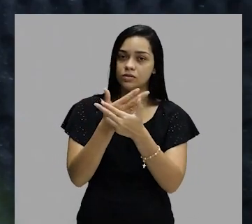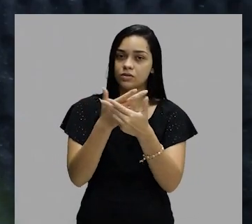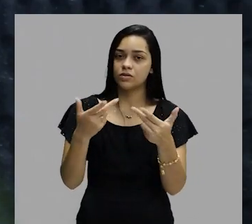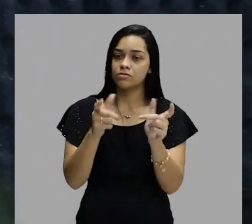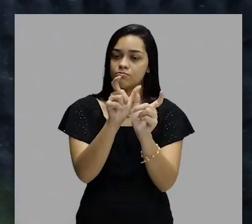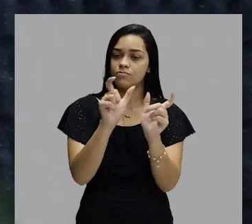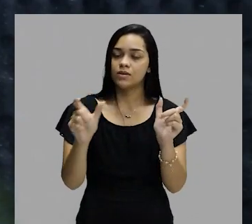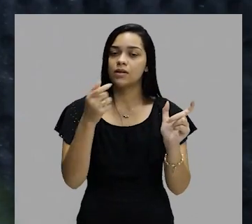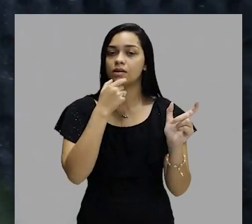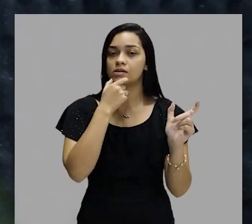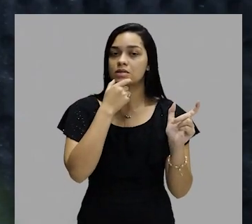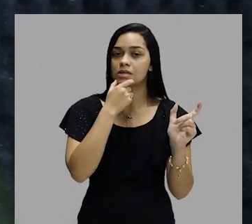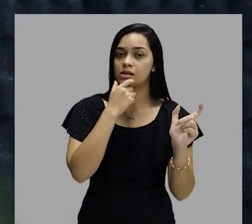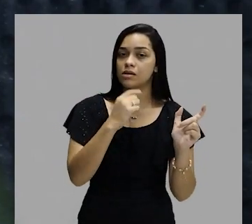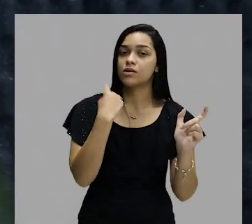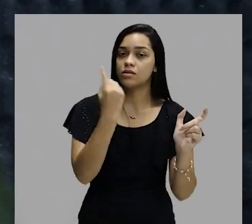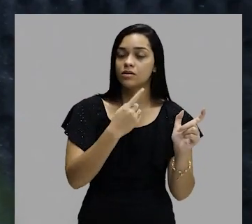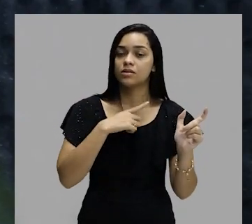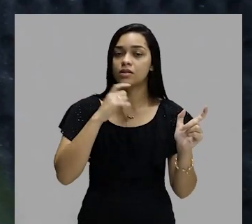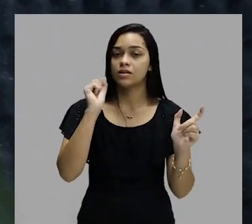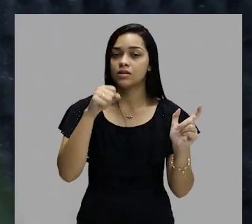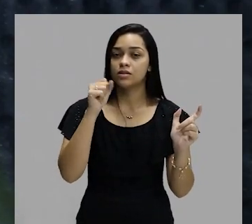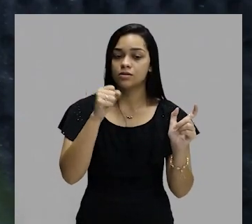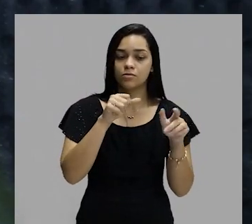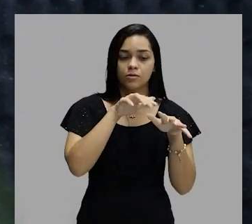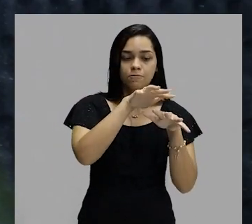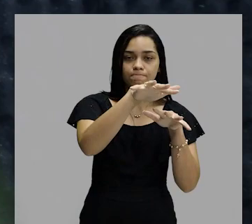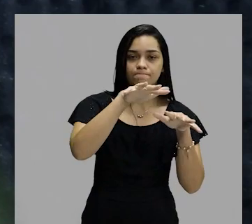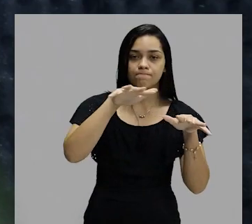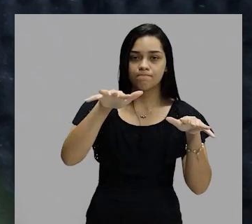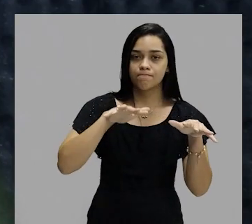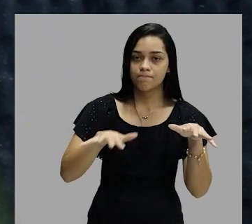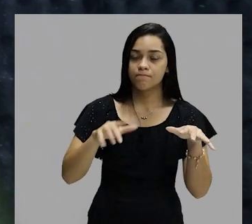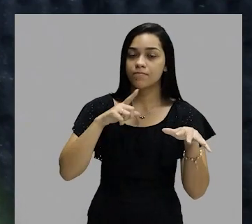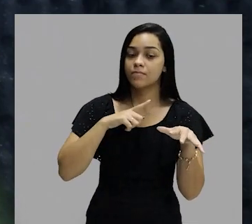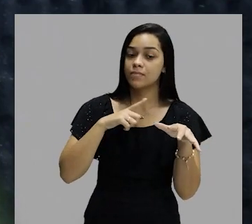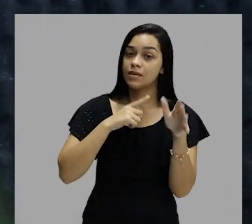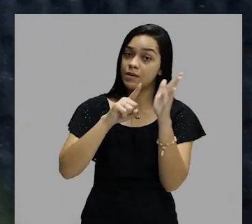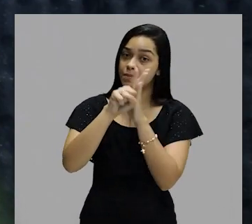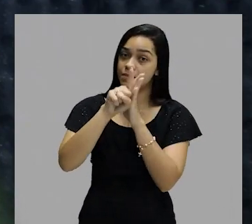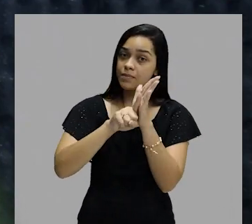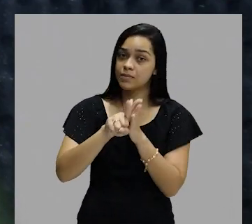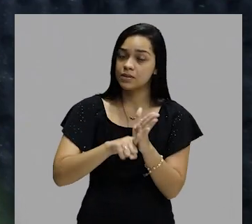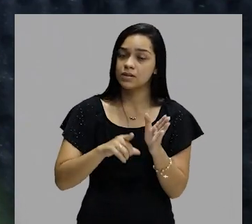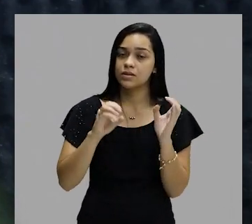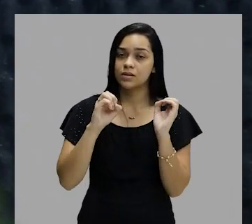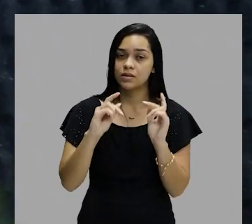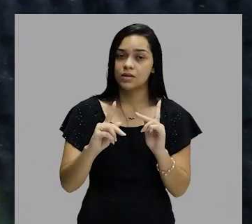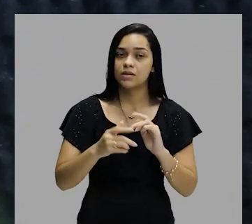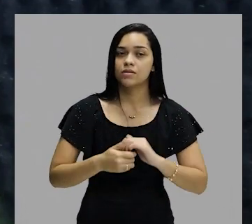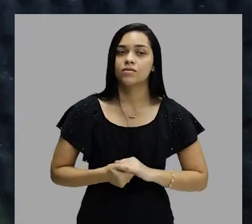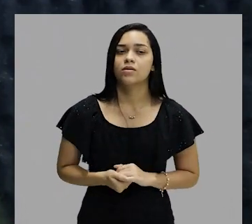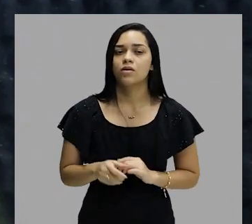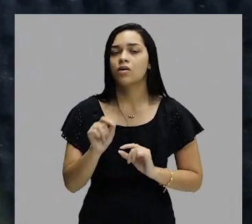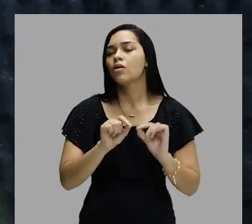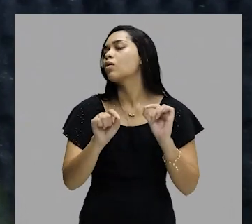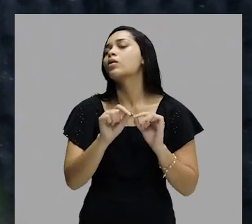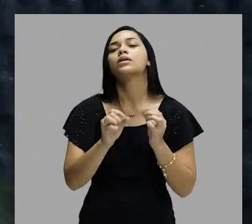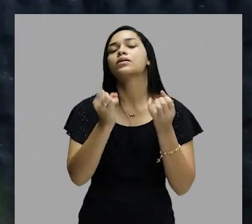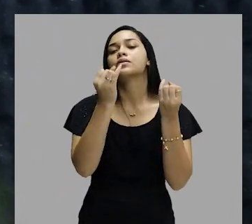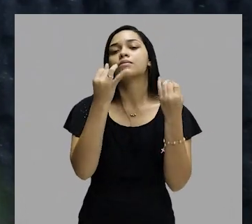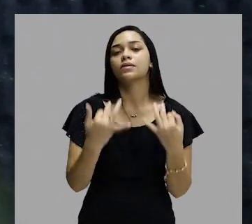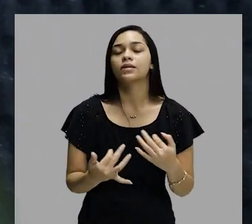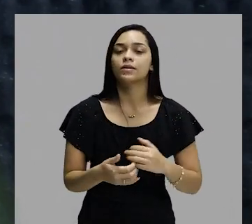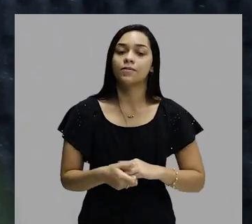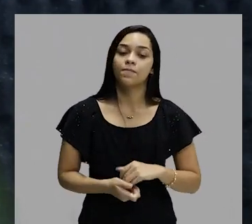palavras da língua inglesa, nós temos aqui uma distribuição. Isso aqui é baseado em pesquisa, tá bom? O que a pesquisa diz?